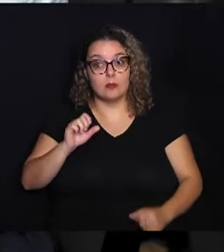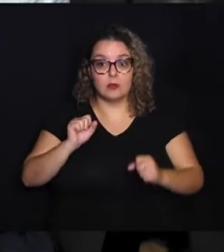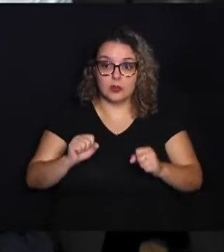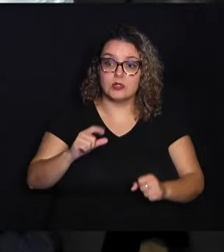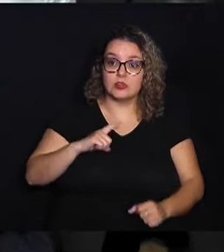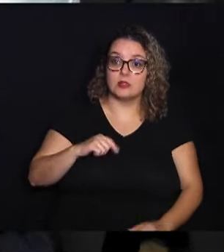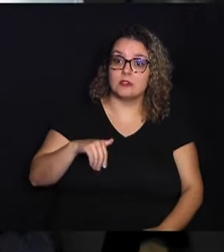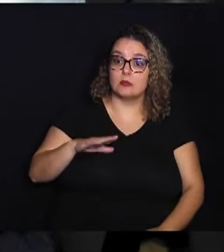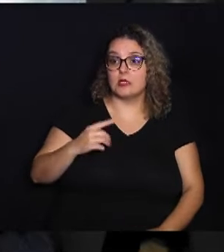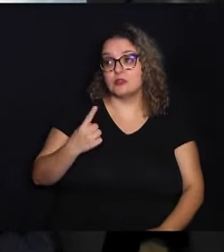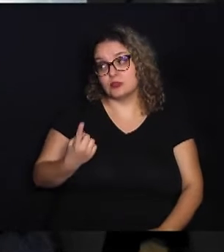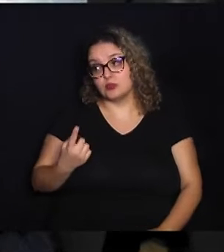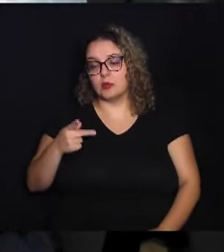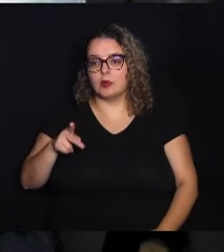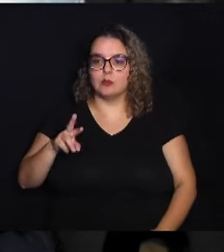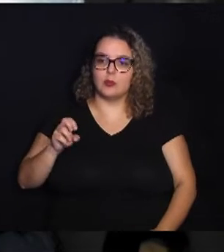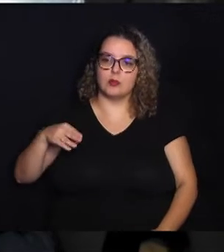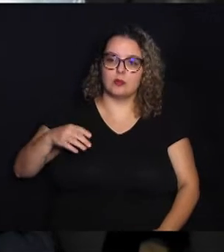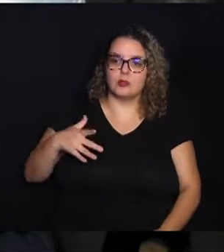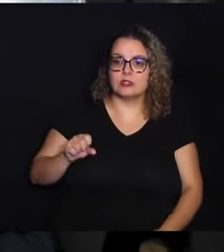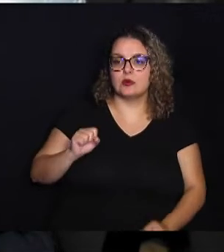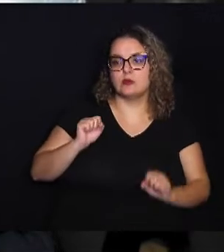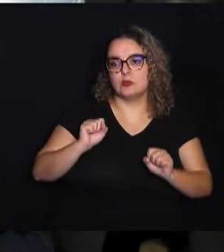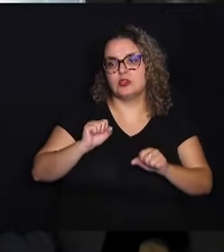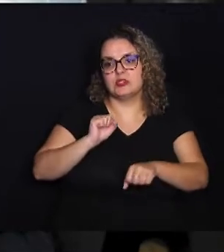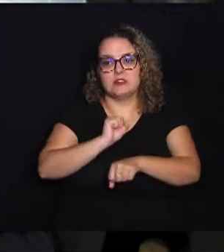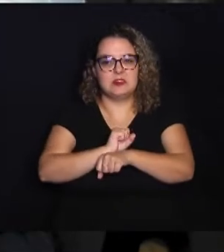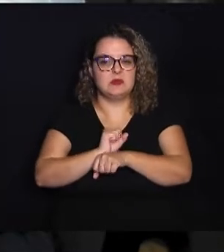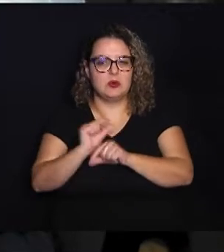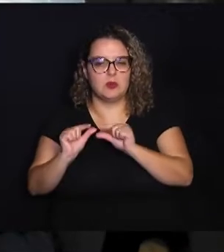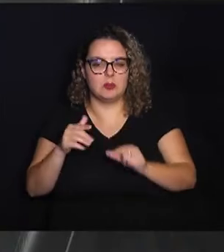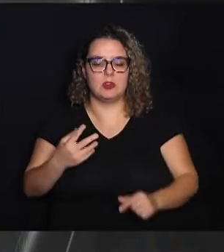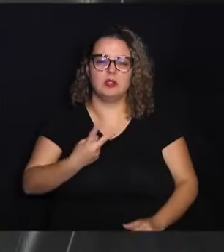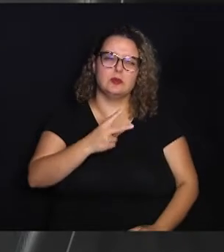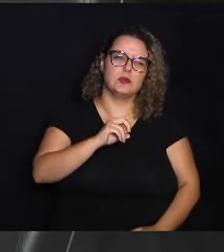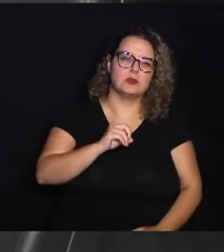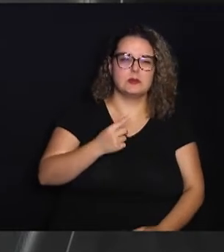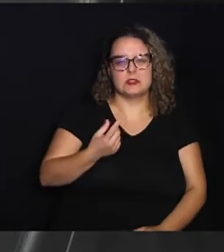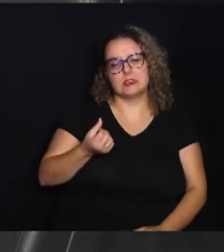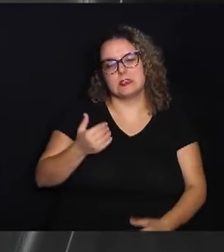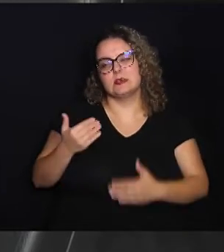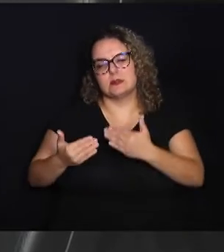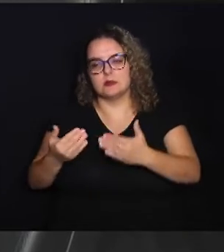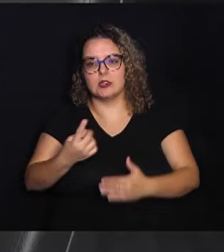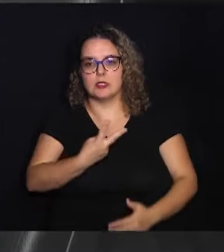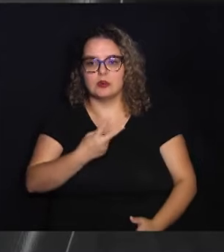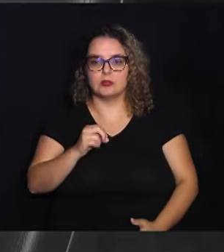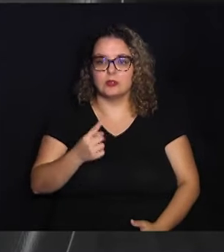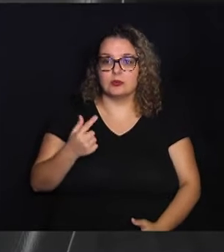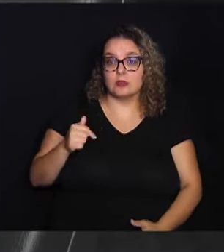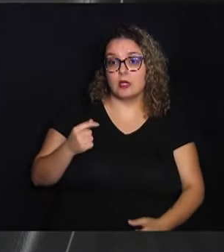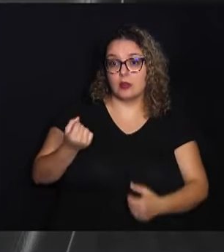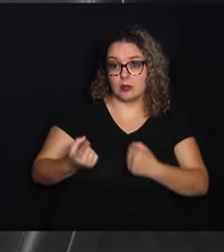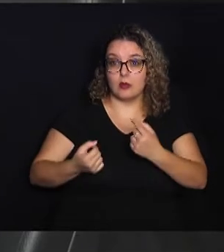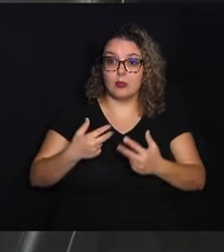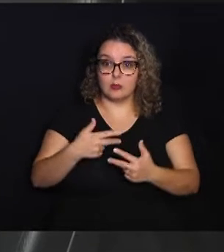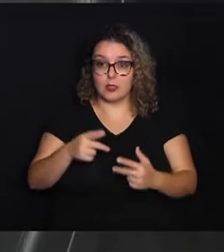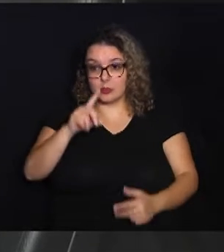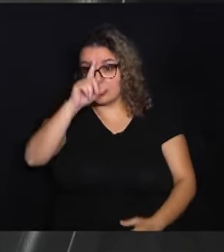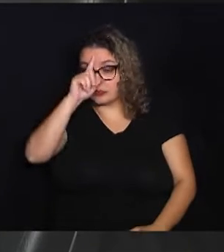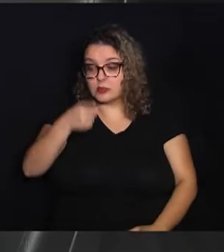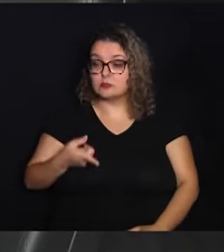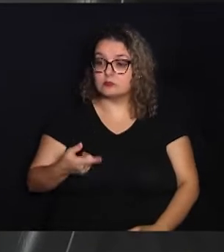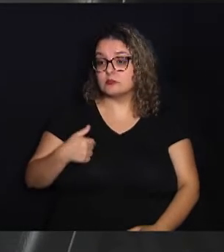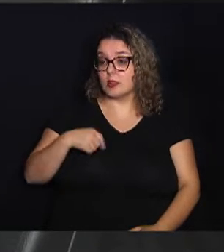uma promoção, podia esperar mais um pouquinho. Isso era 2016 para 2017. Enfim, tem algumas questões que eu tinha que decidir. E